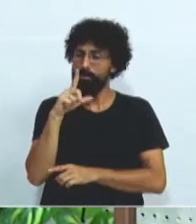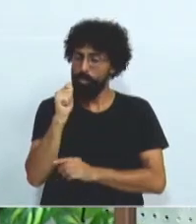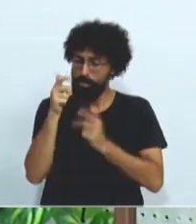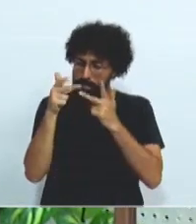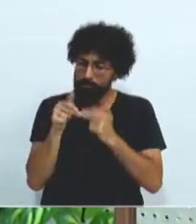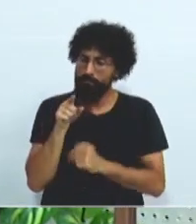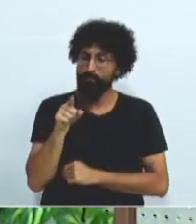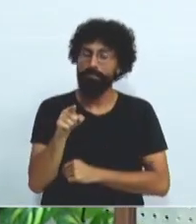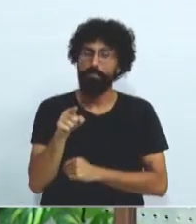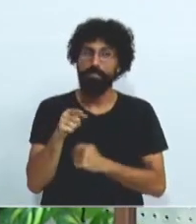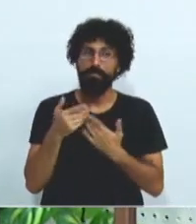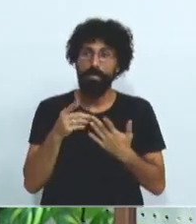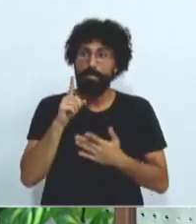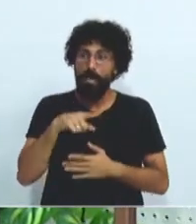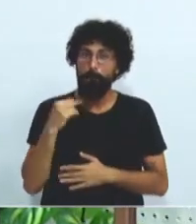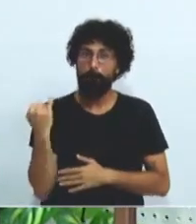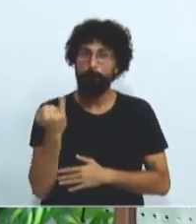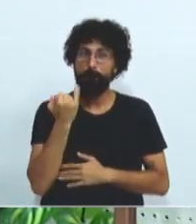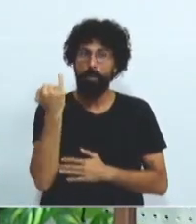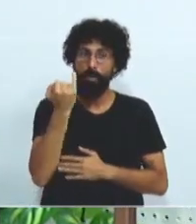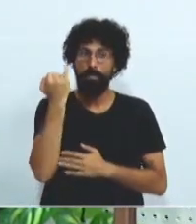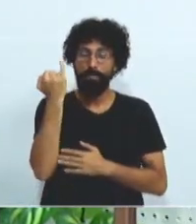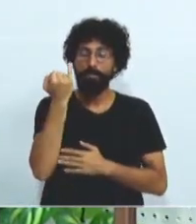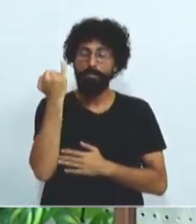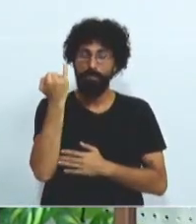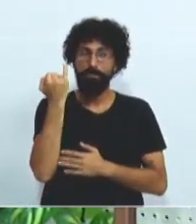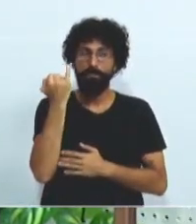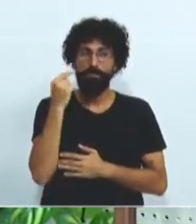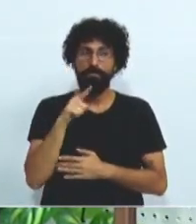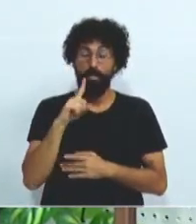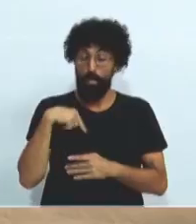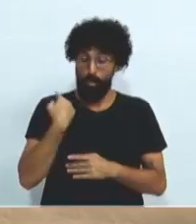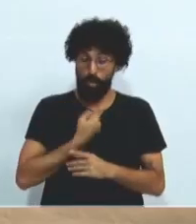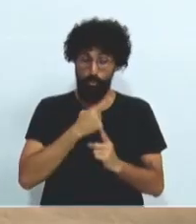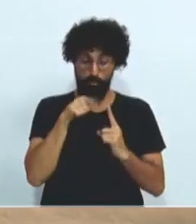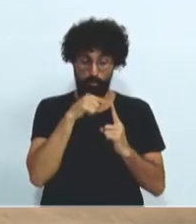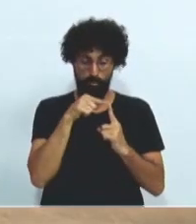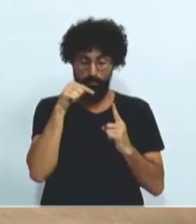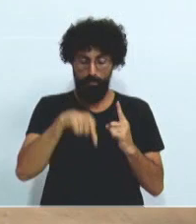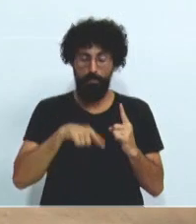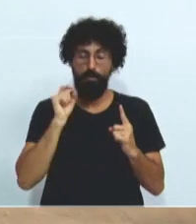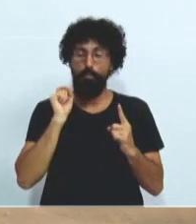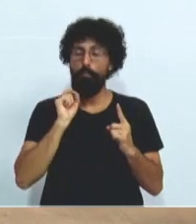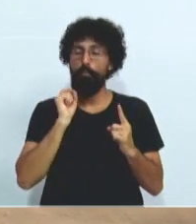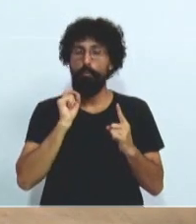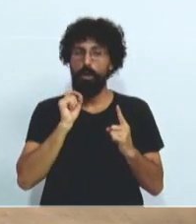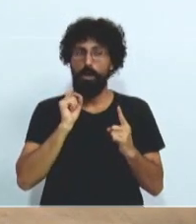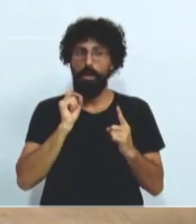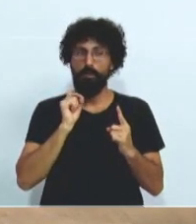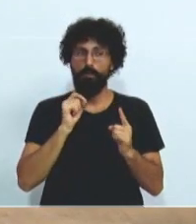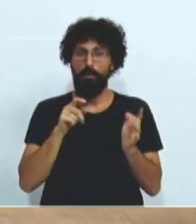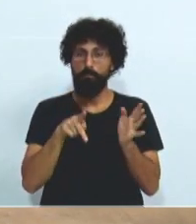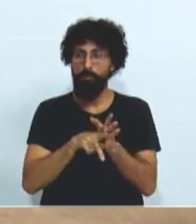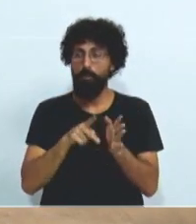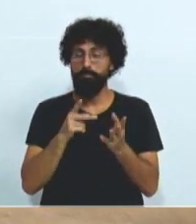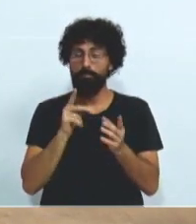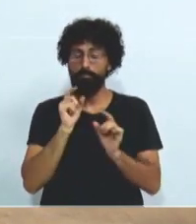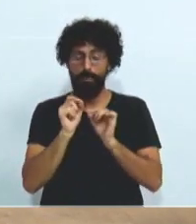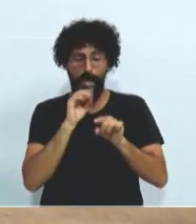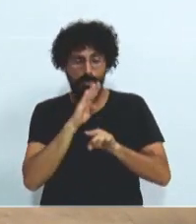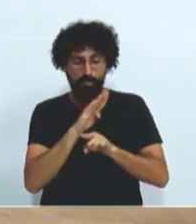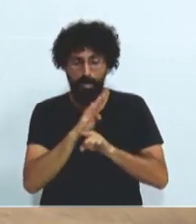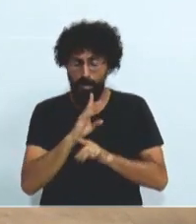que é inclusive um dos nossos principais propósitos aqui, né, Vinícius? Porque como a gente falou, você não sabe para quem,